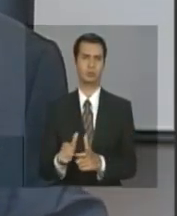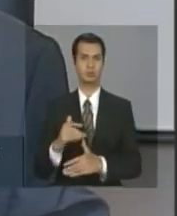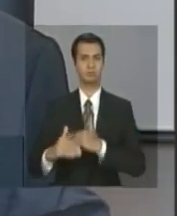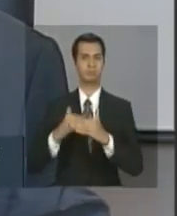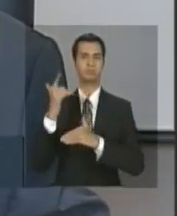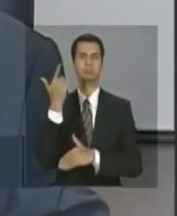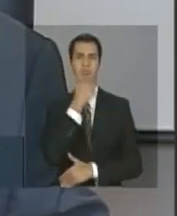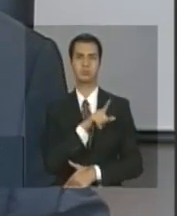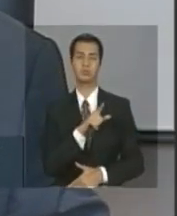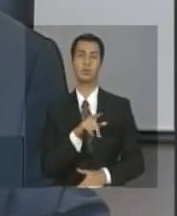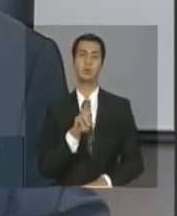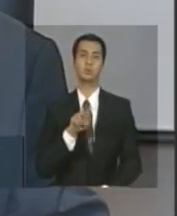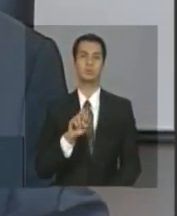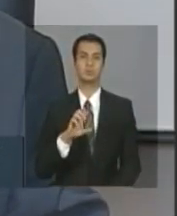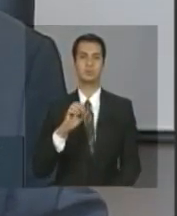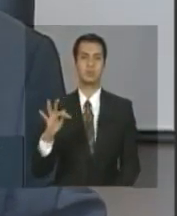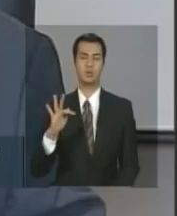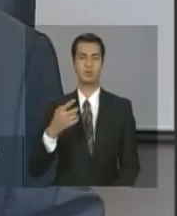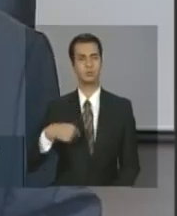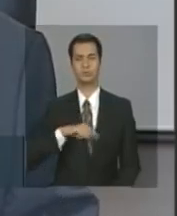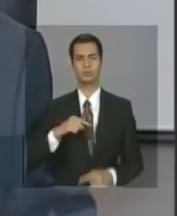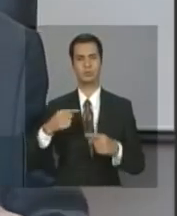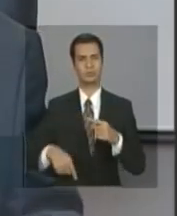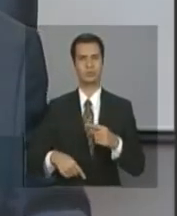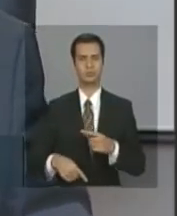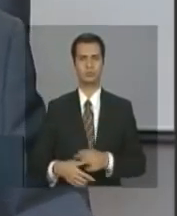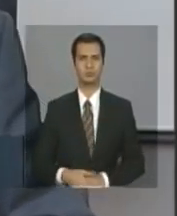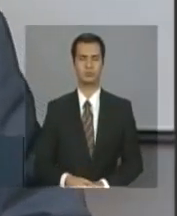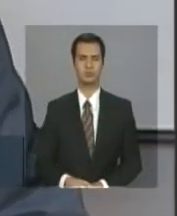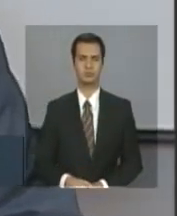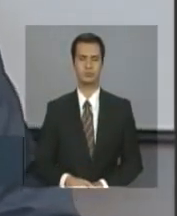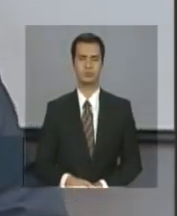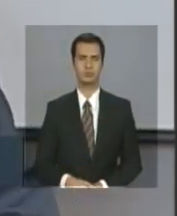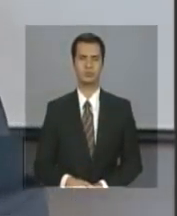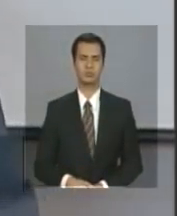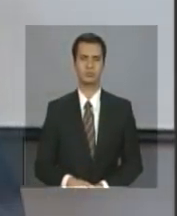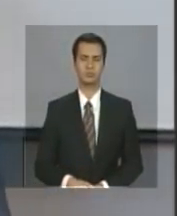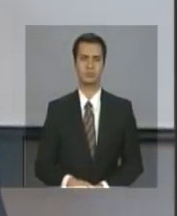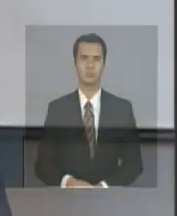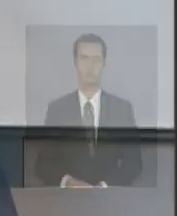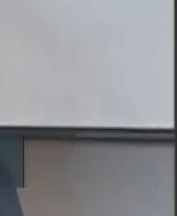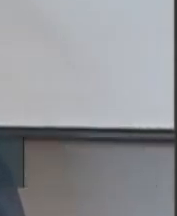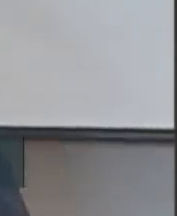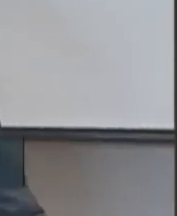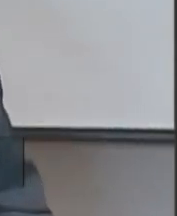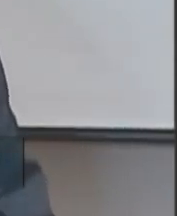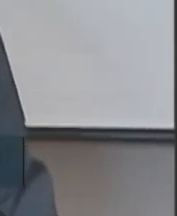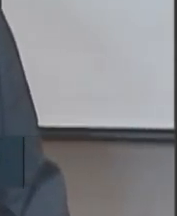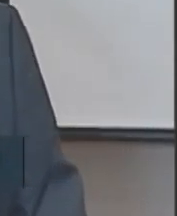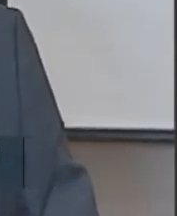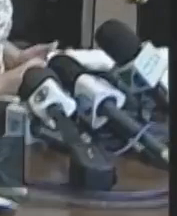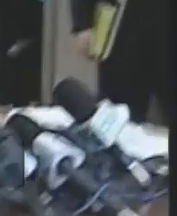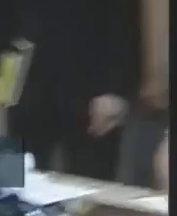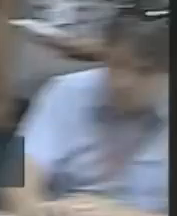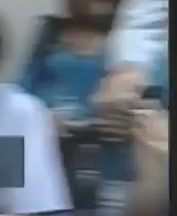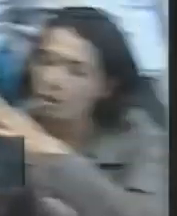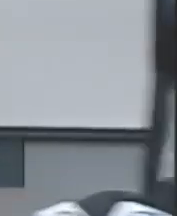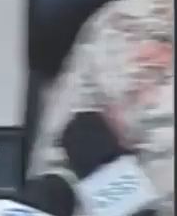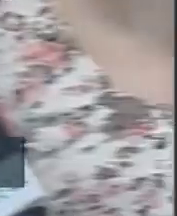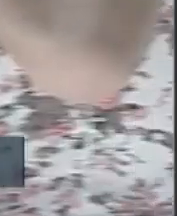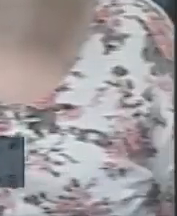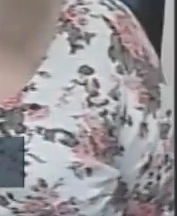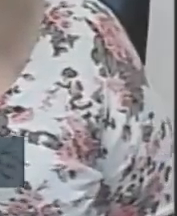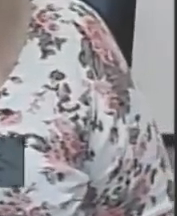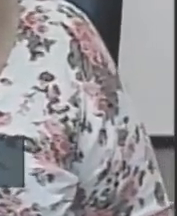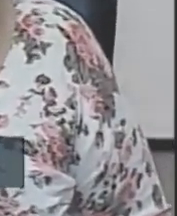é consistente na nossa forma de ver. E todas as... Já pode perguntar? Pode.